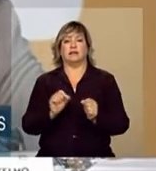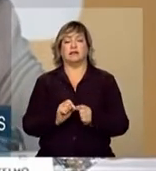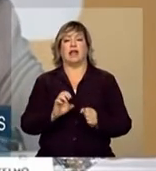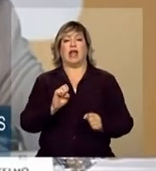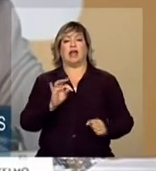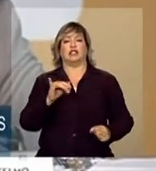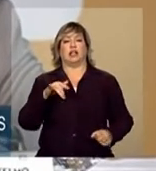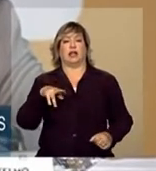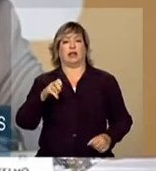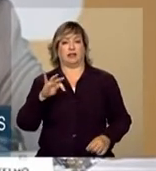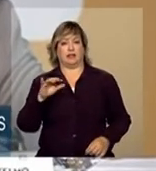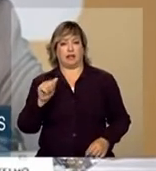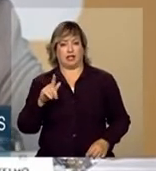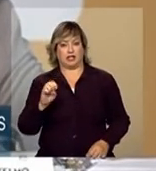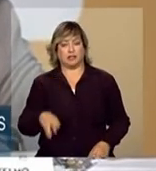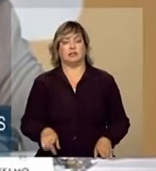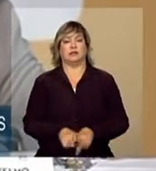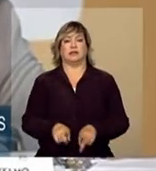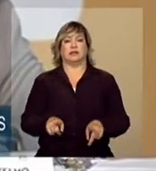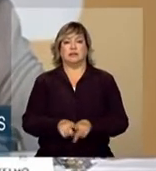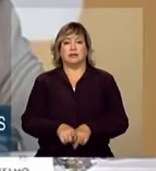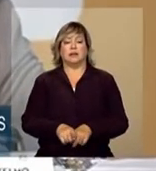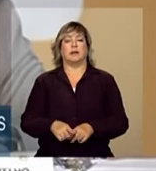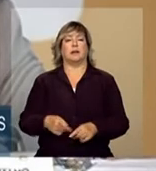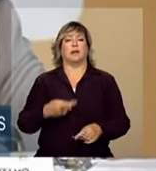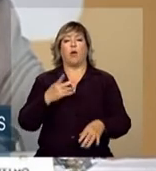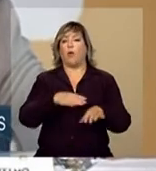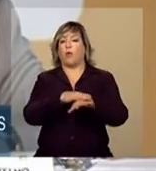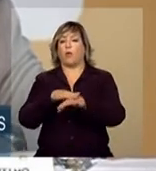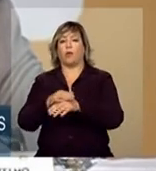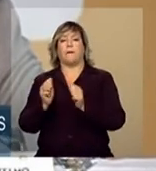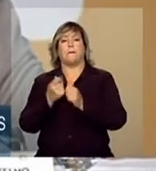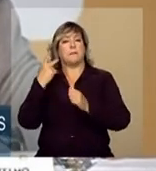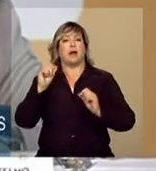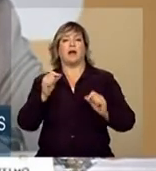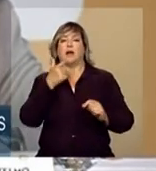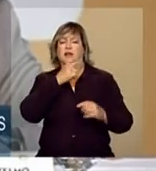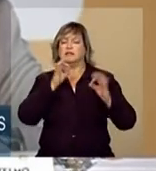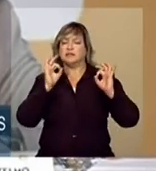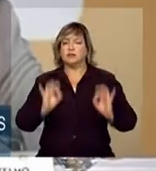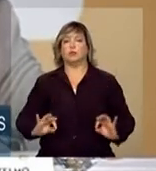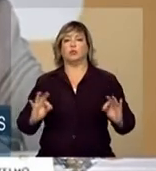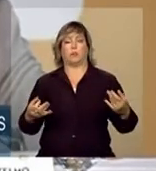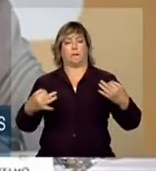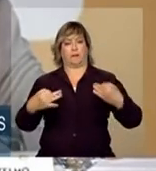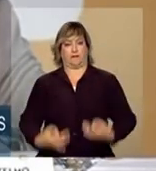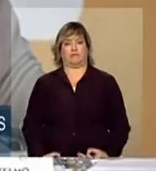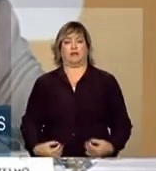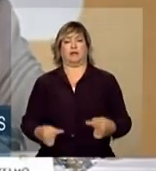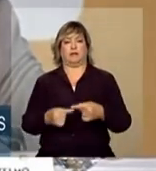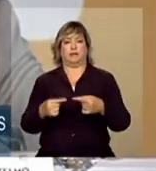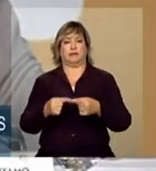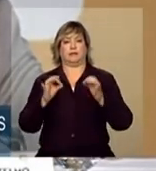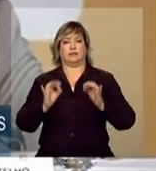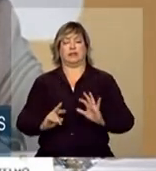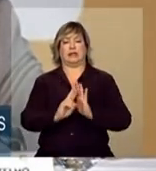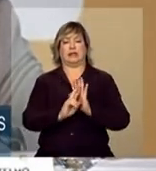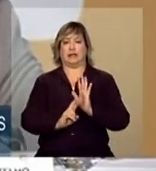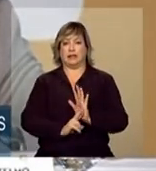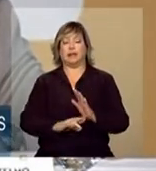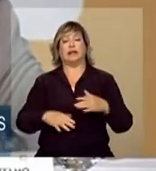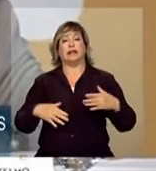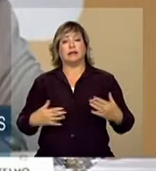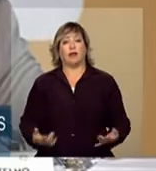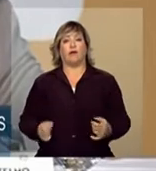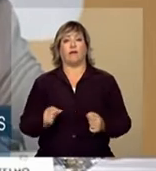abordagem e coordenação para garantir que tudo saísse da forma, né, correta e adequada. Então, isso